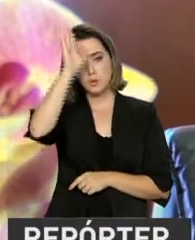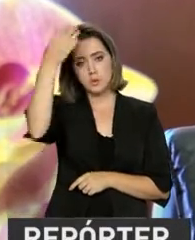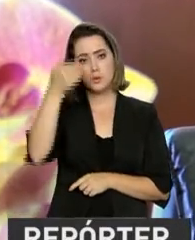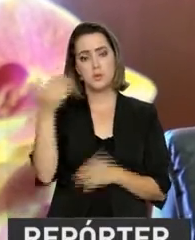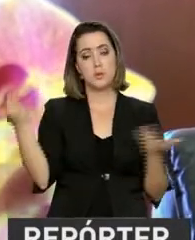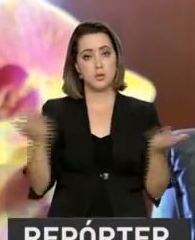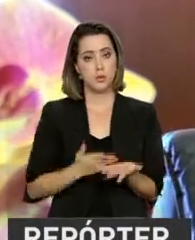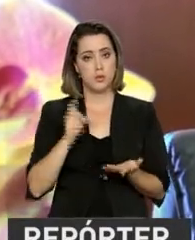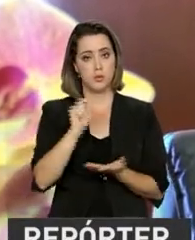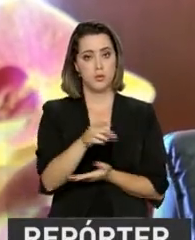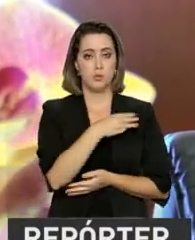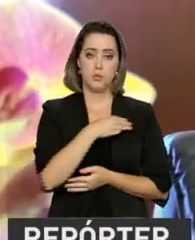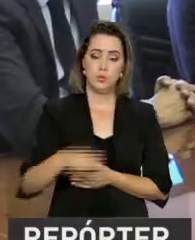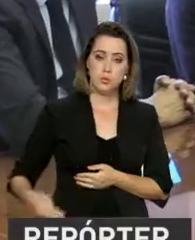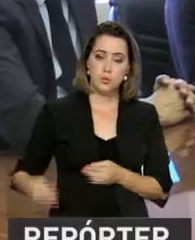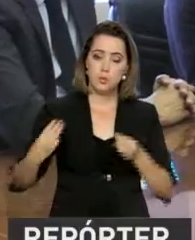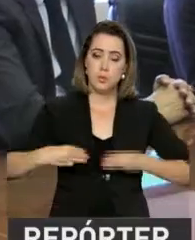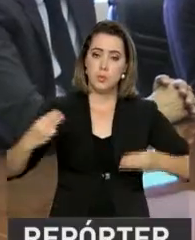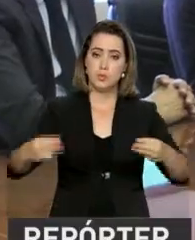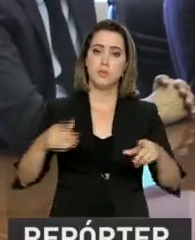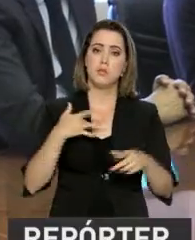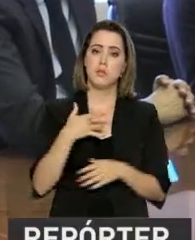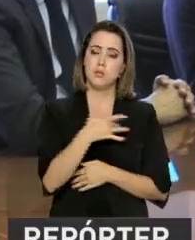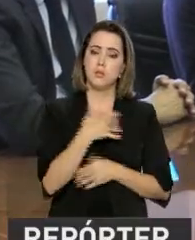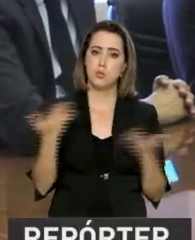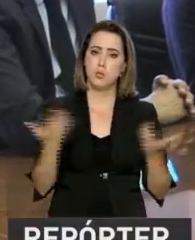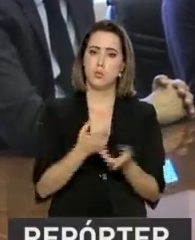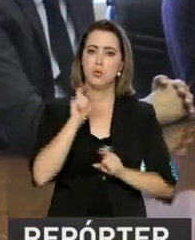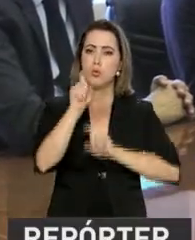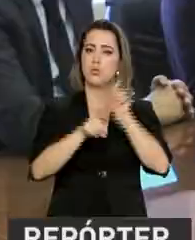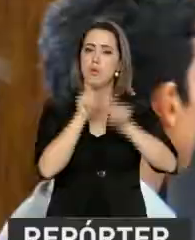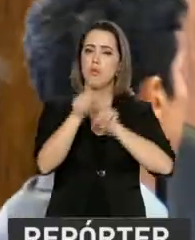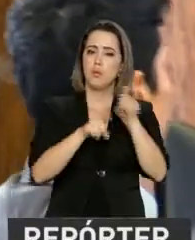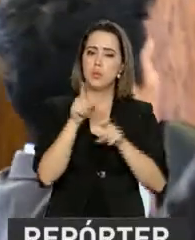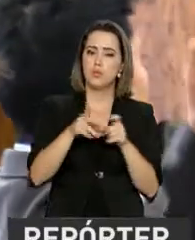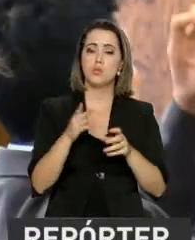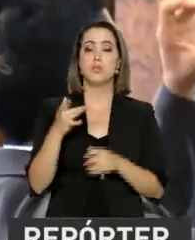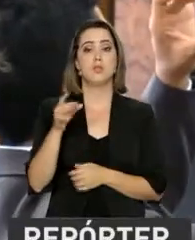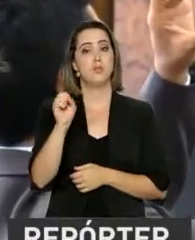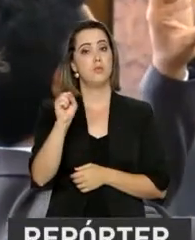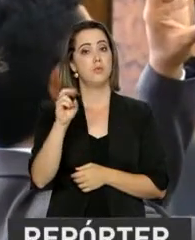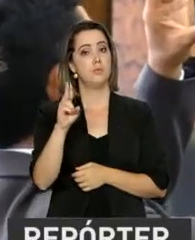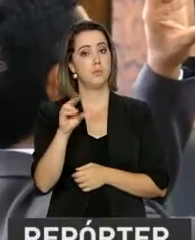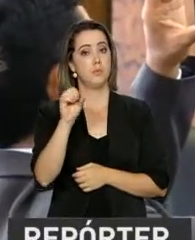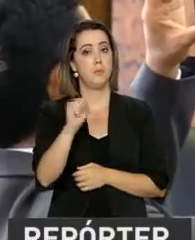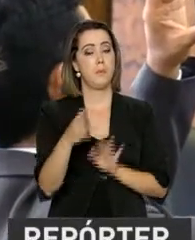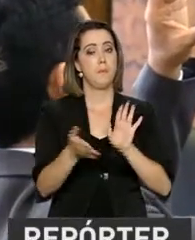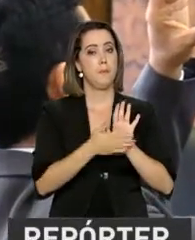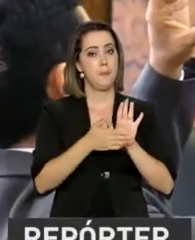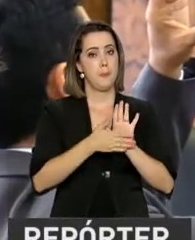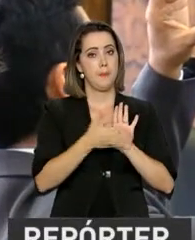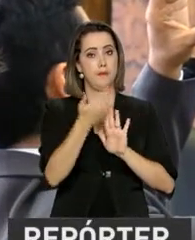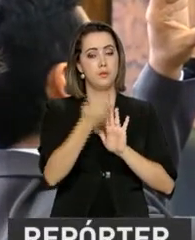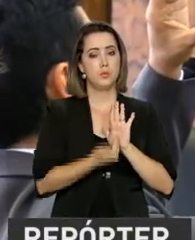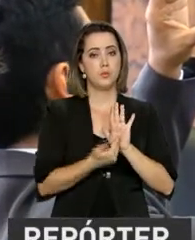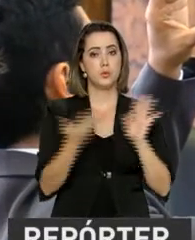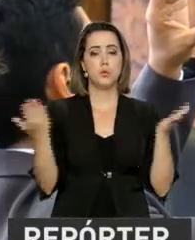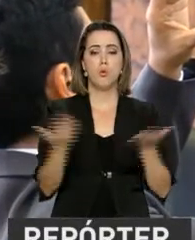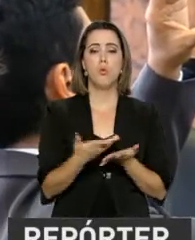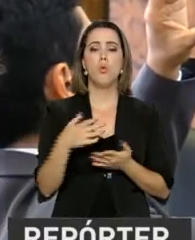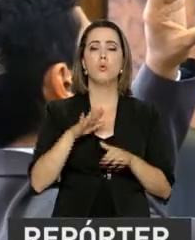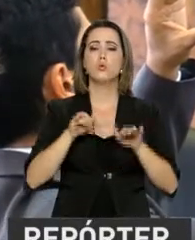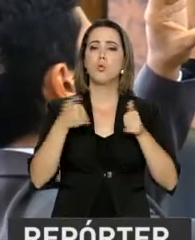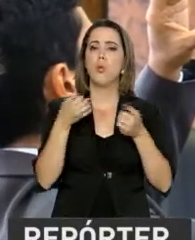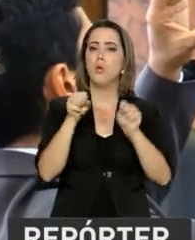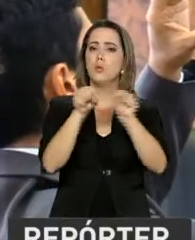prioridades atuais do ministério, como a informatização do SUS. O ministro apresentou à organização um panorama do atual